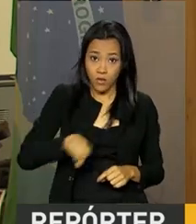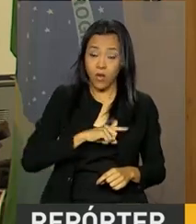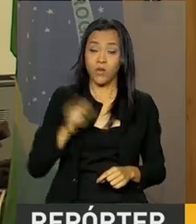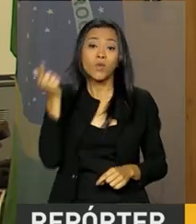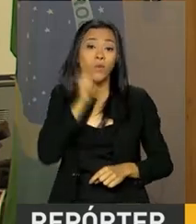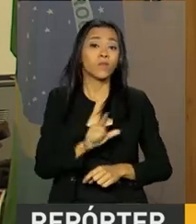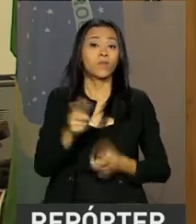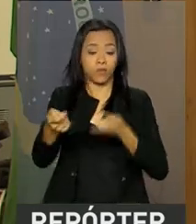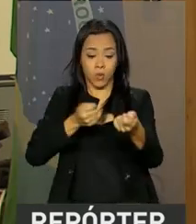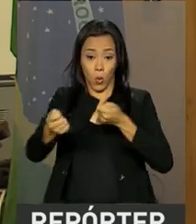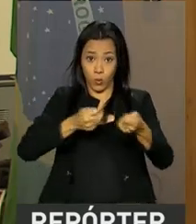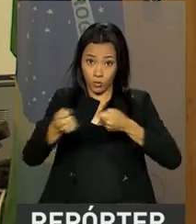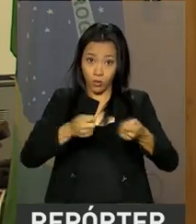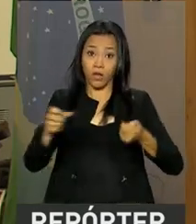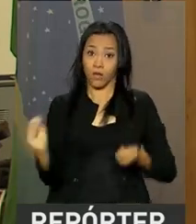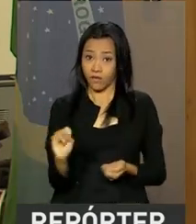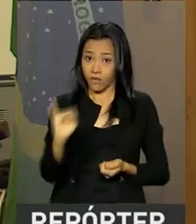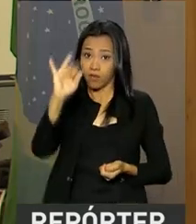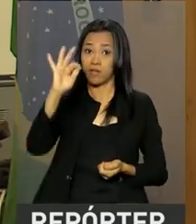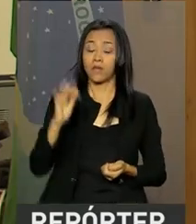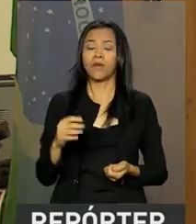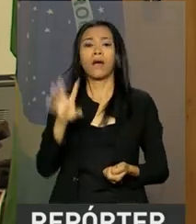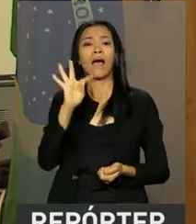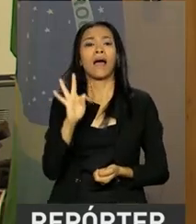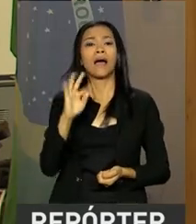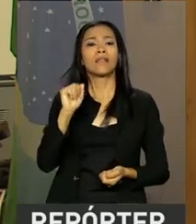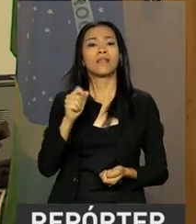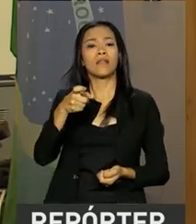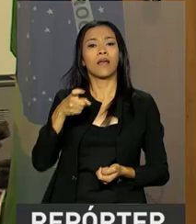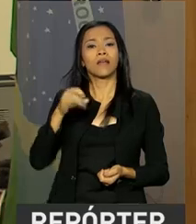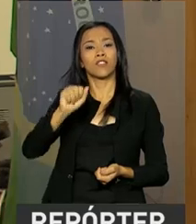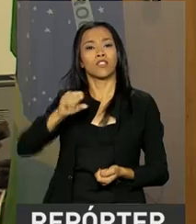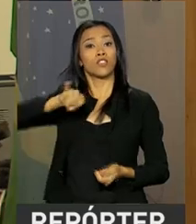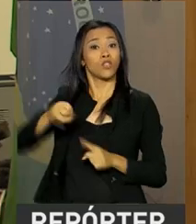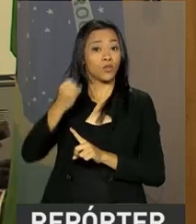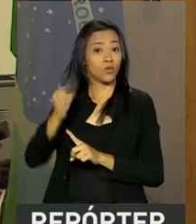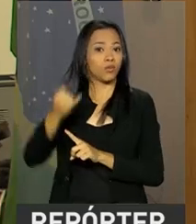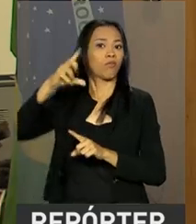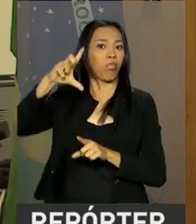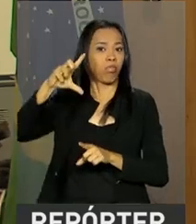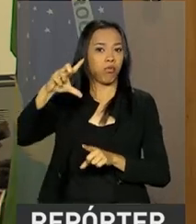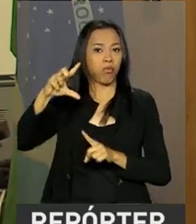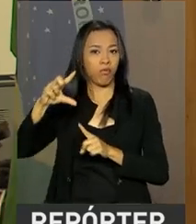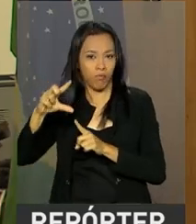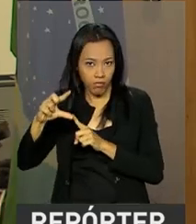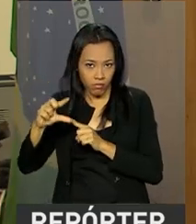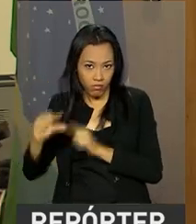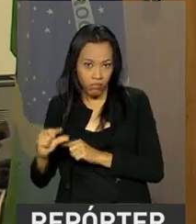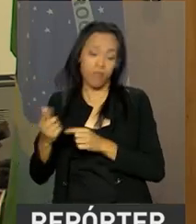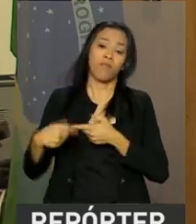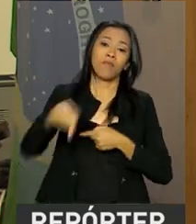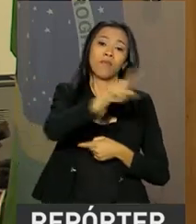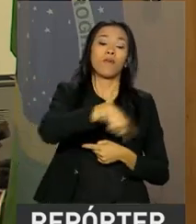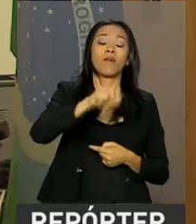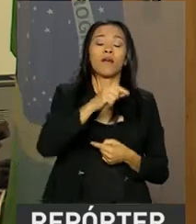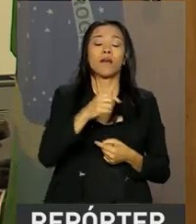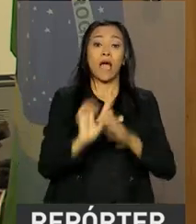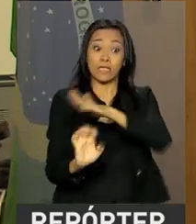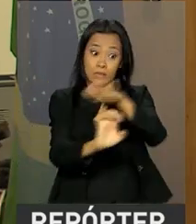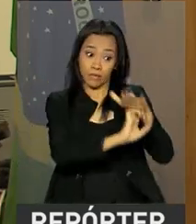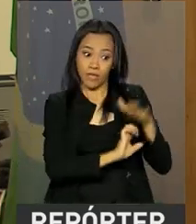controlar a inflação, a taxa de juros está caindo, o índice de confiança do